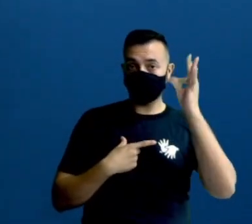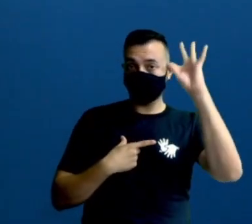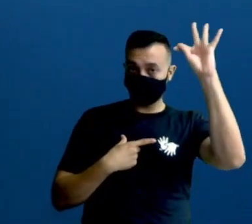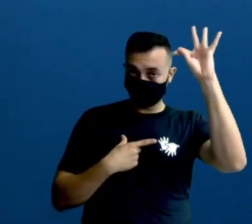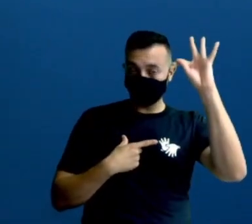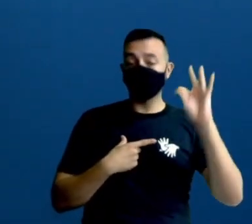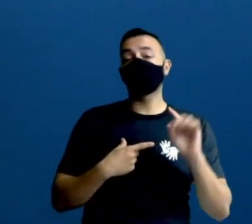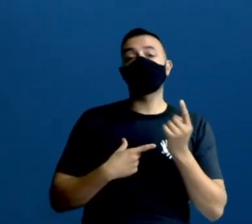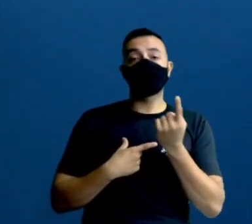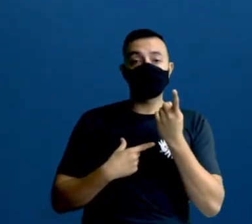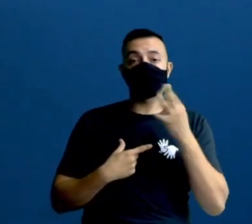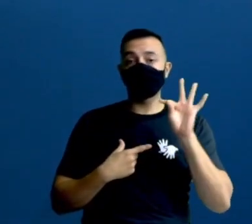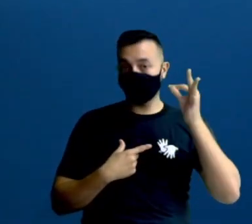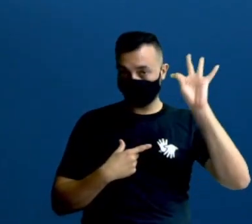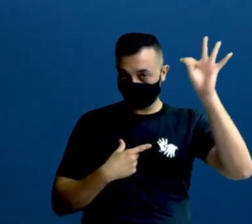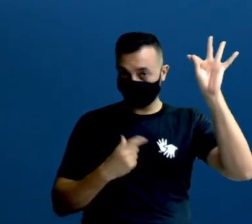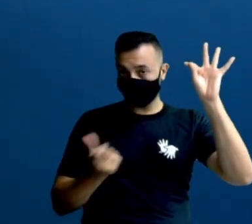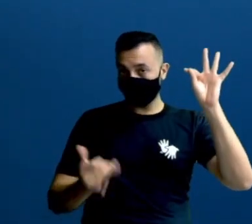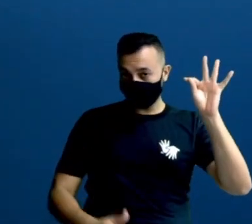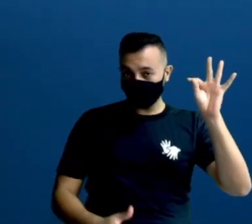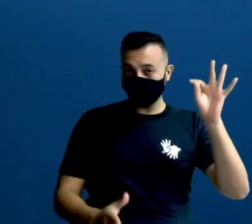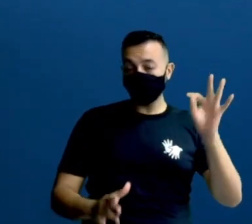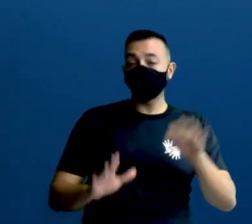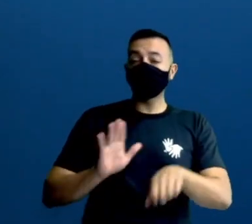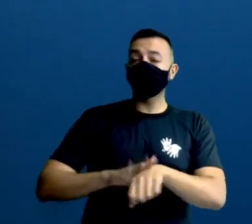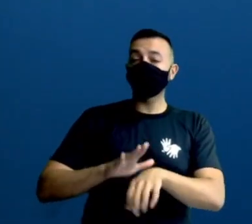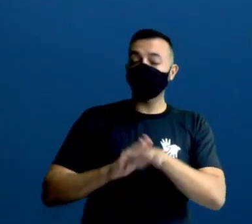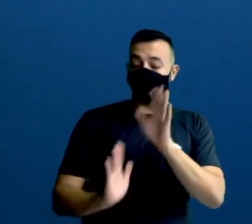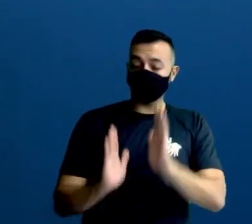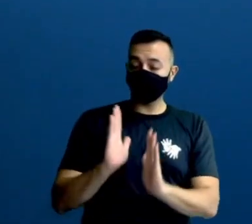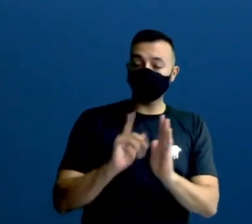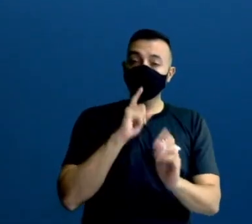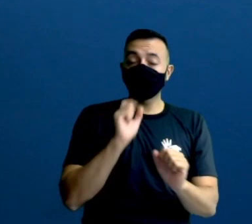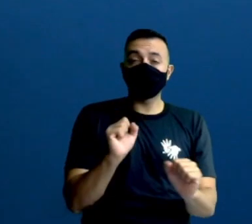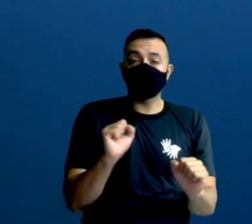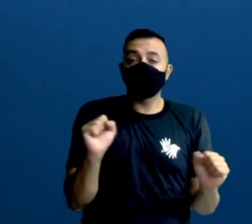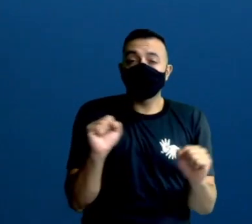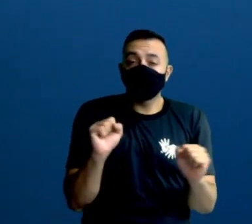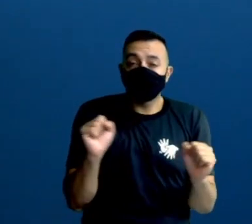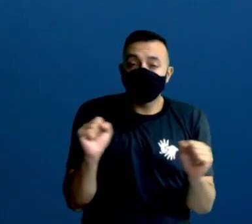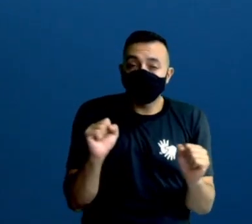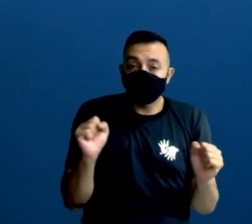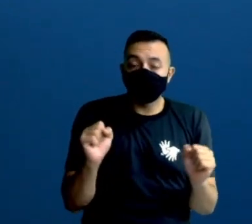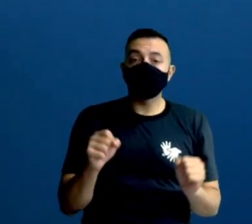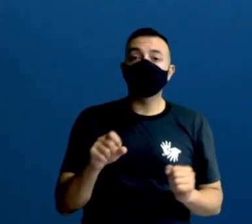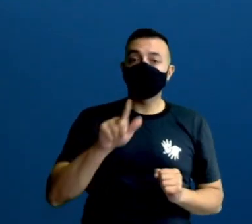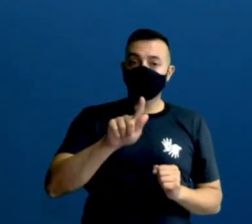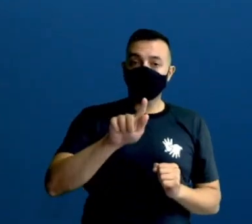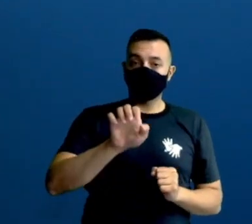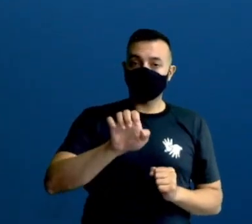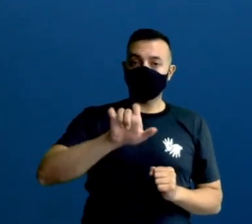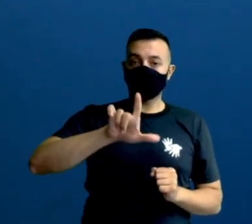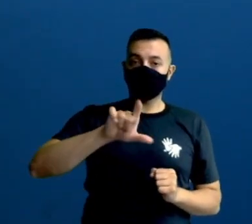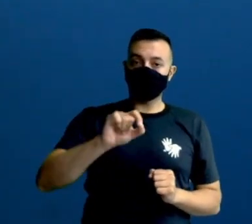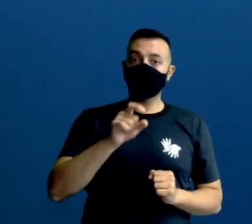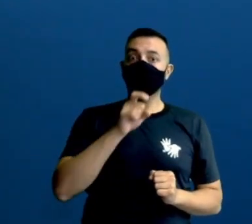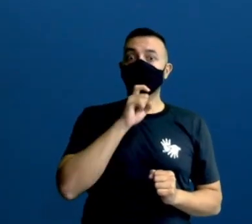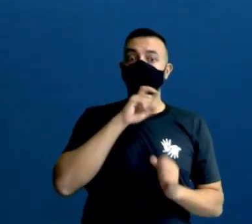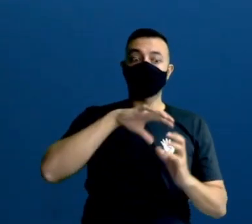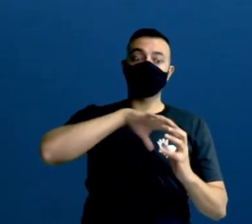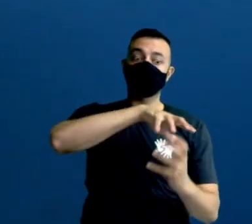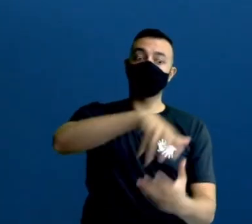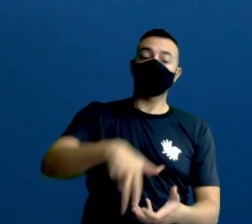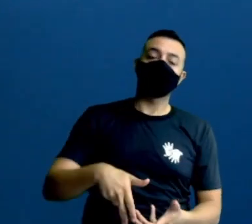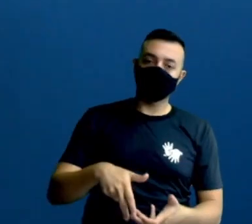uma teoria de que numa época de muito frio aí, conhecida popularmente como a Era do Gelo, tem até o filme, né? A Era do Gelo,